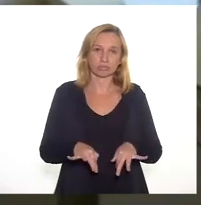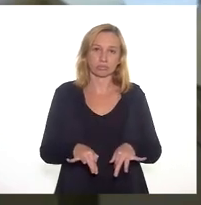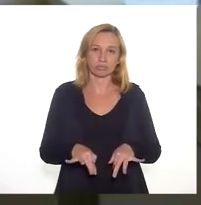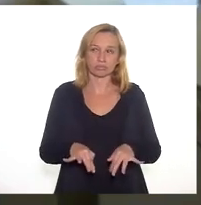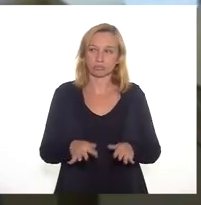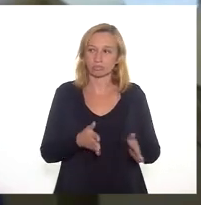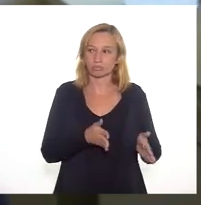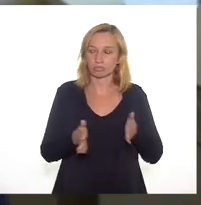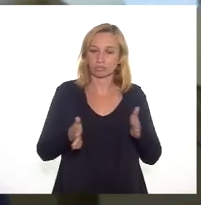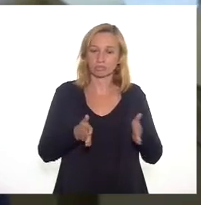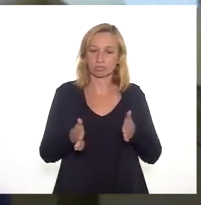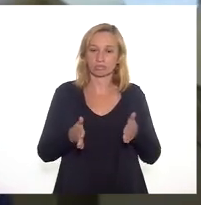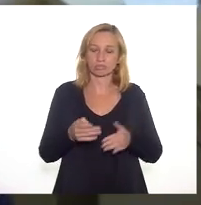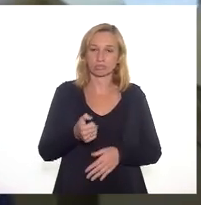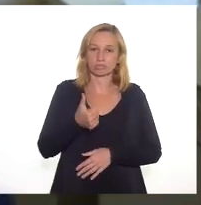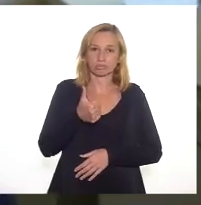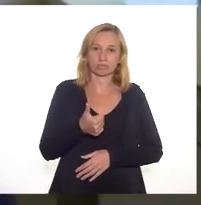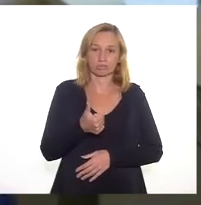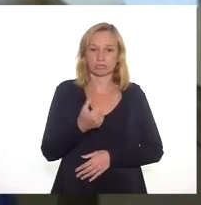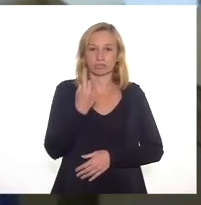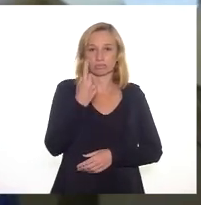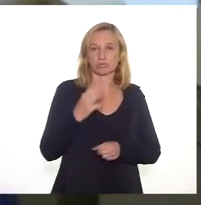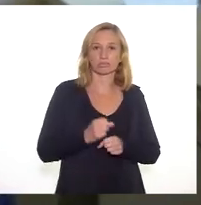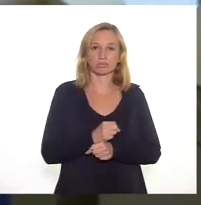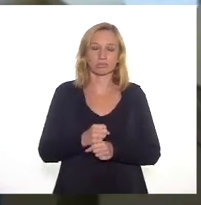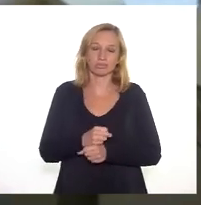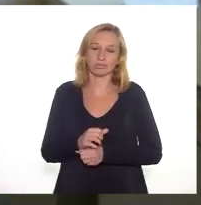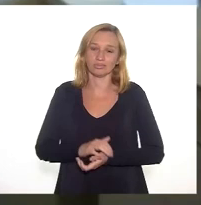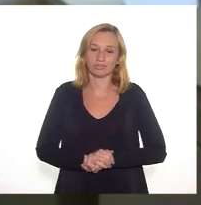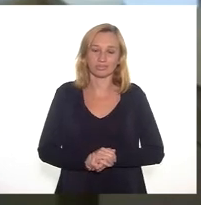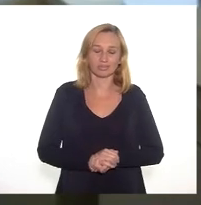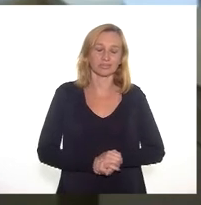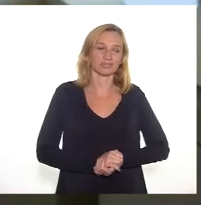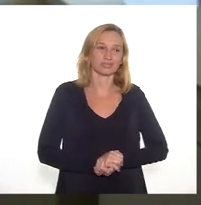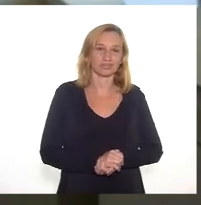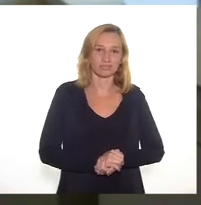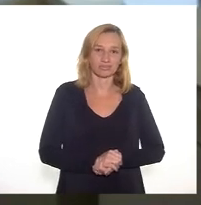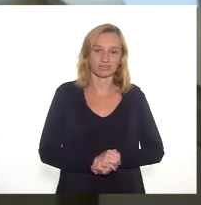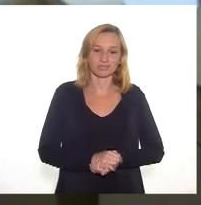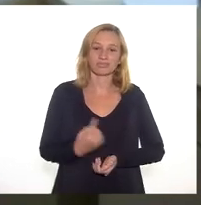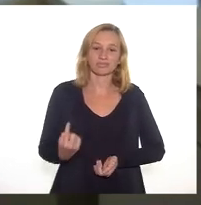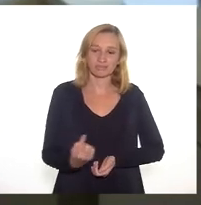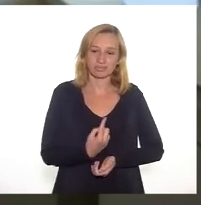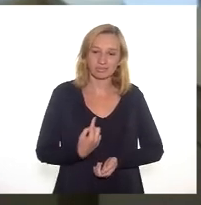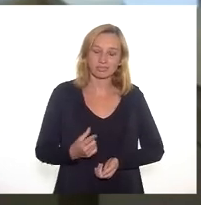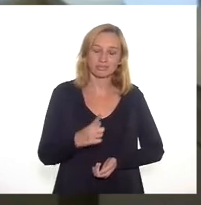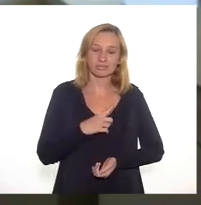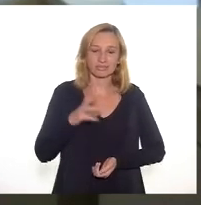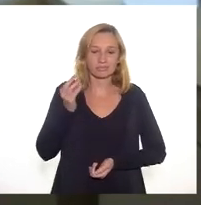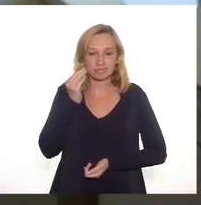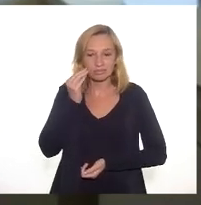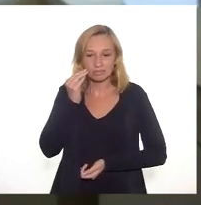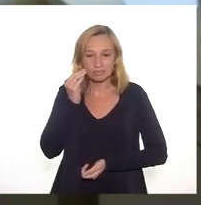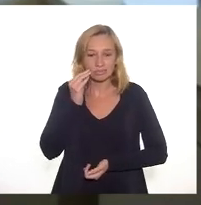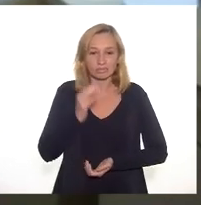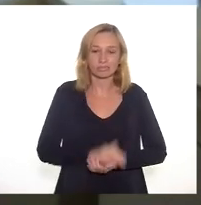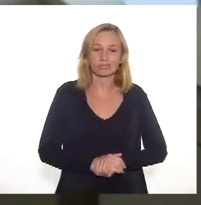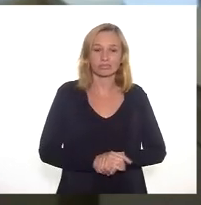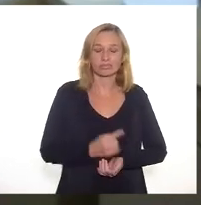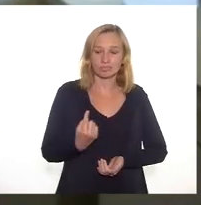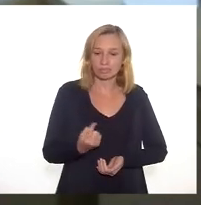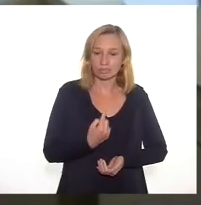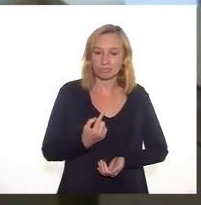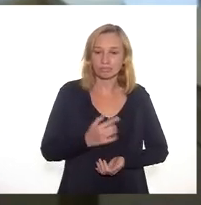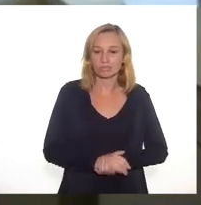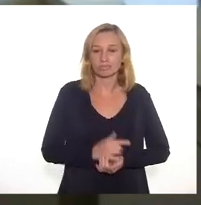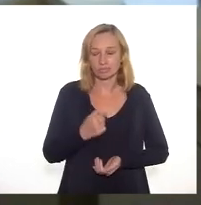durou quase um ano. E nós tivemos a oportunidade, quando eu digo nós, estou me